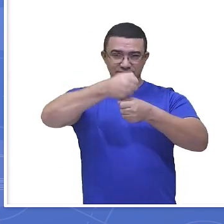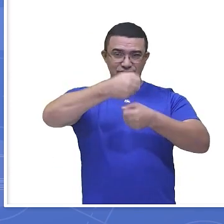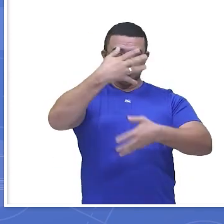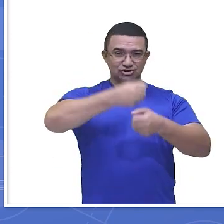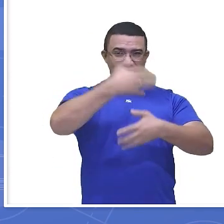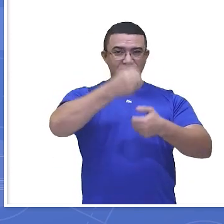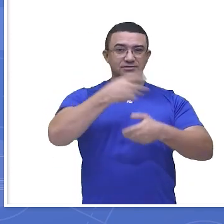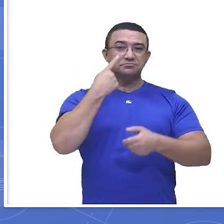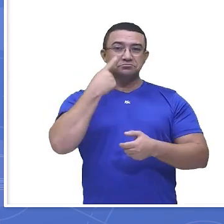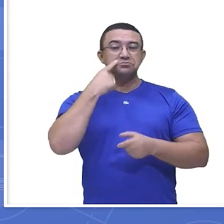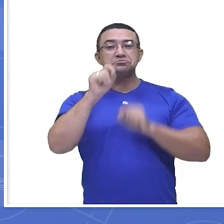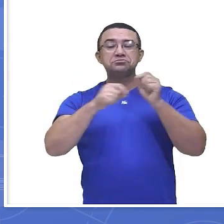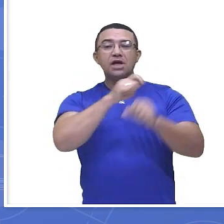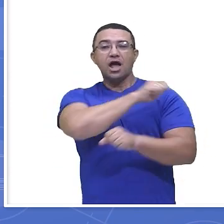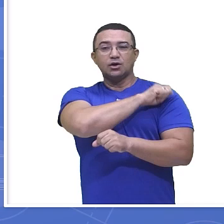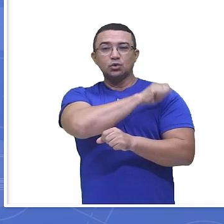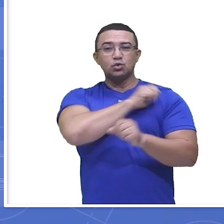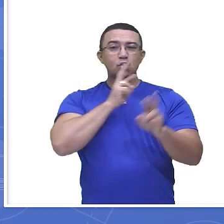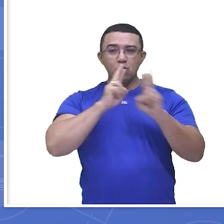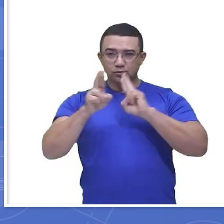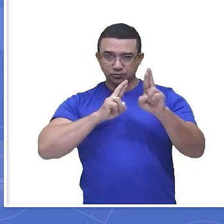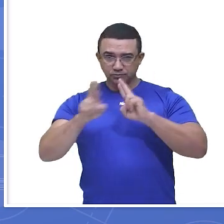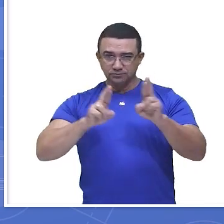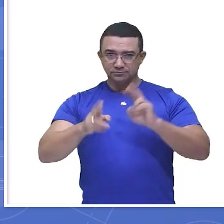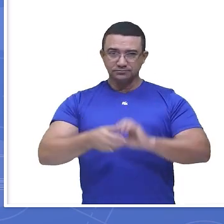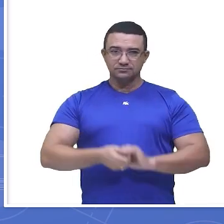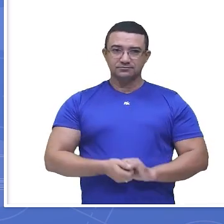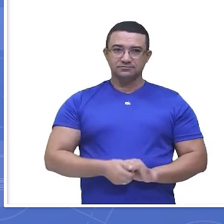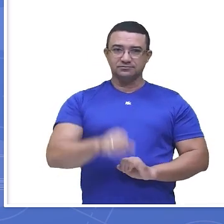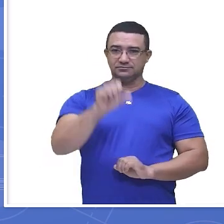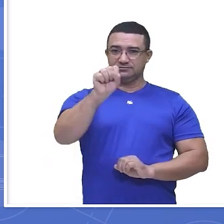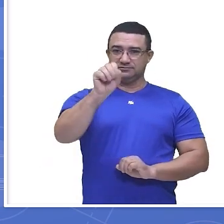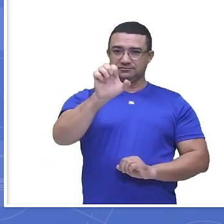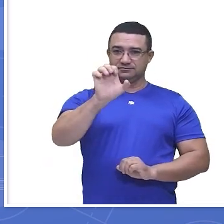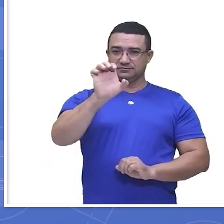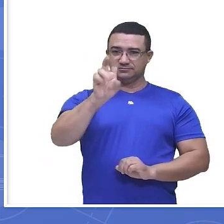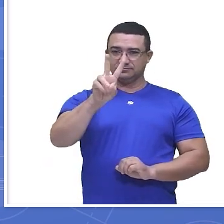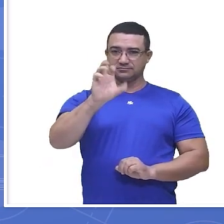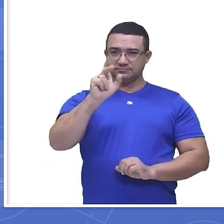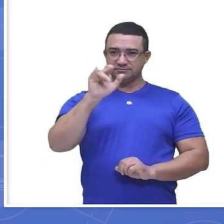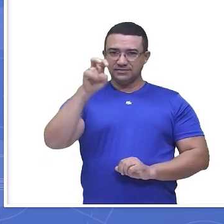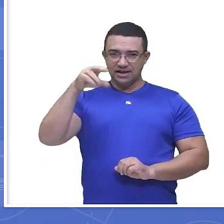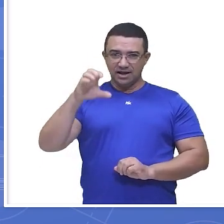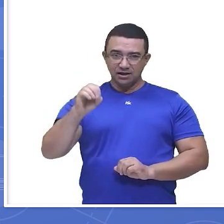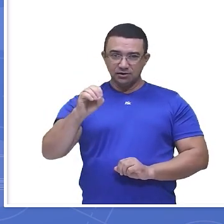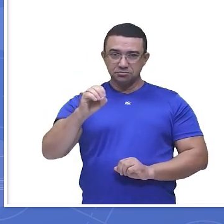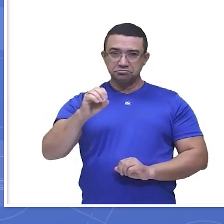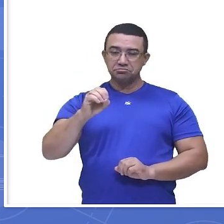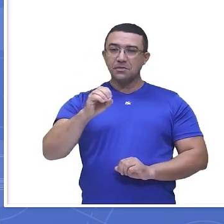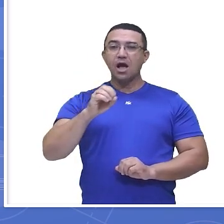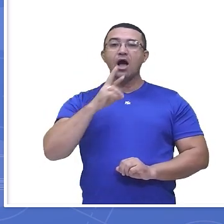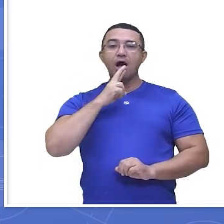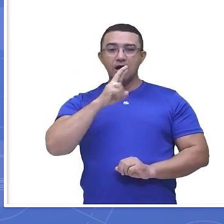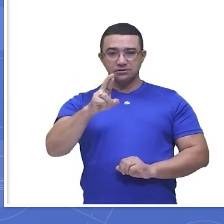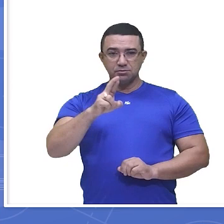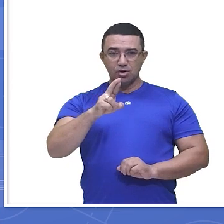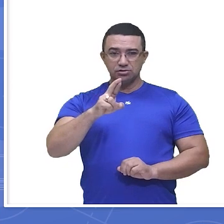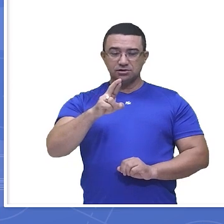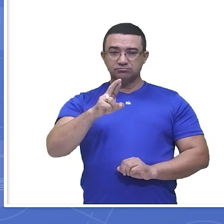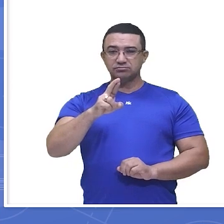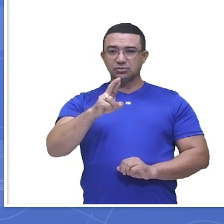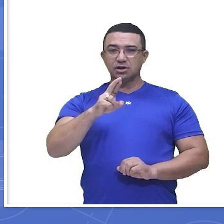Vamos descobrir o que os alunos estão... Olha aqui, o Severino está dizendo aí que na primeira questão,